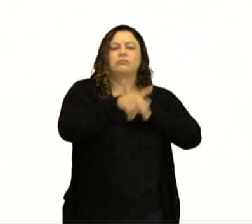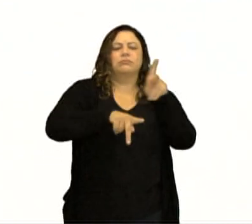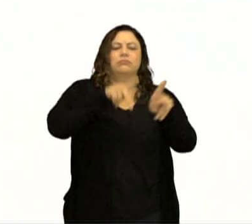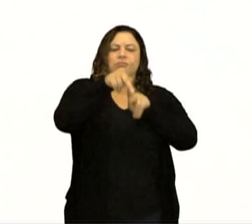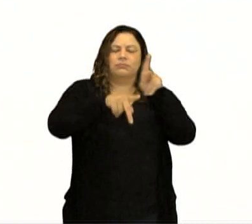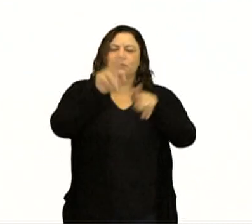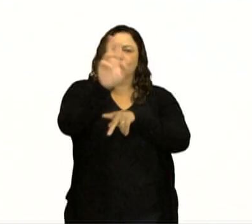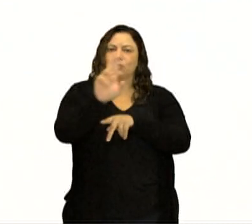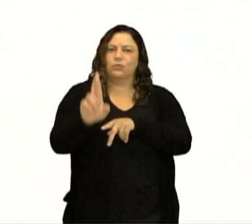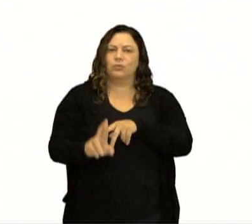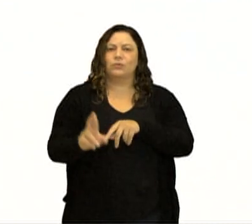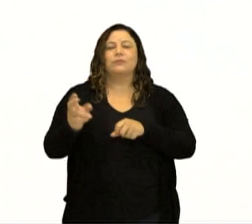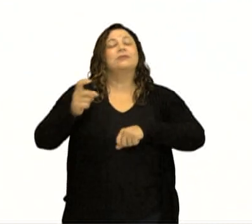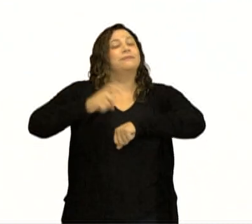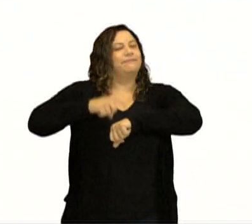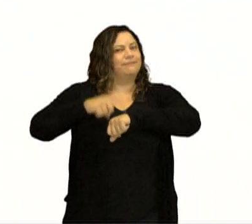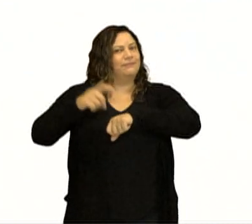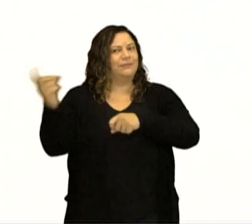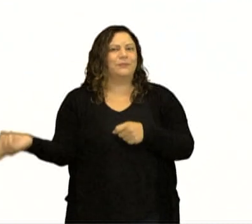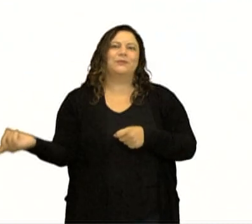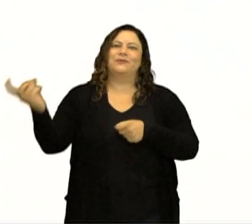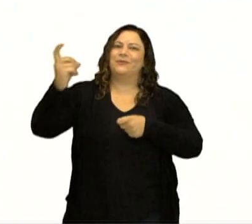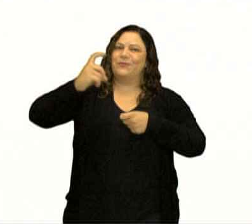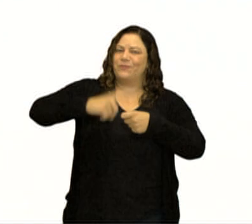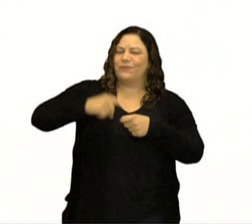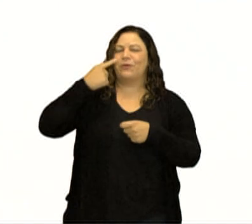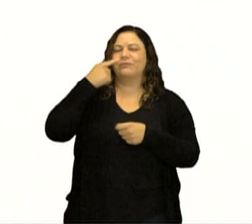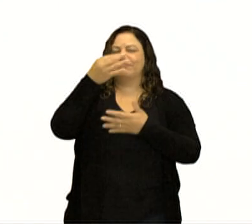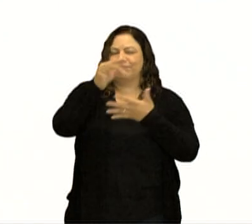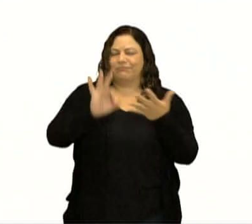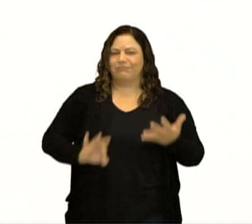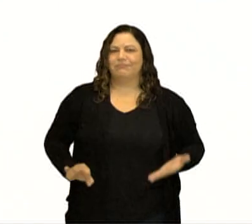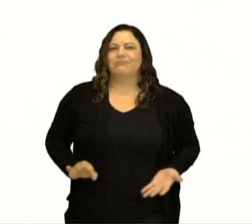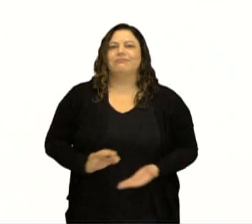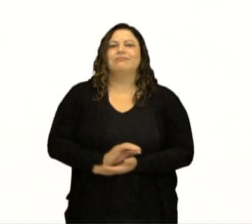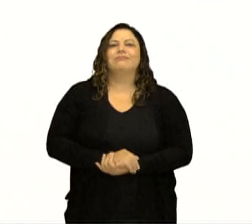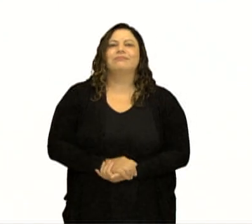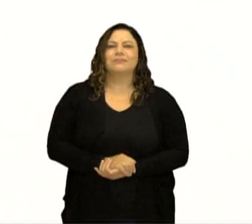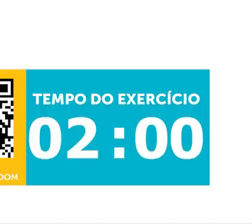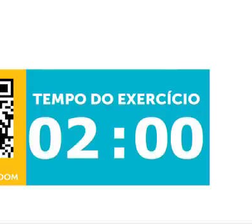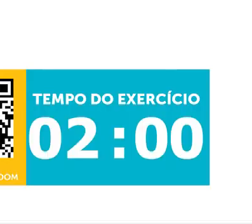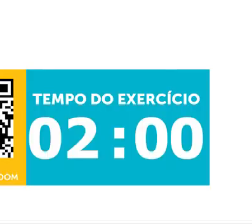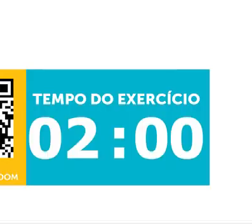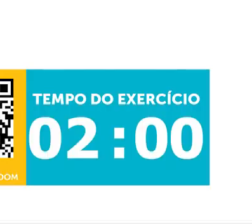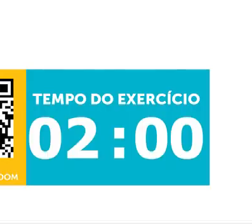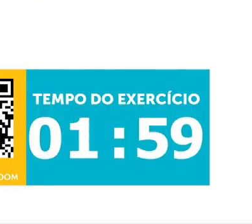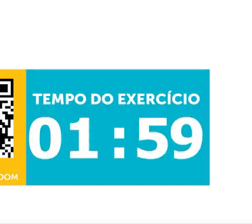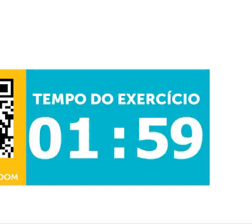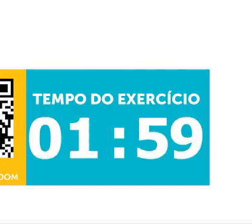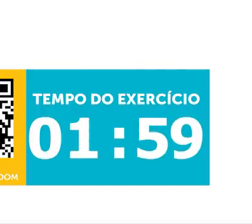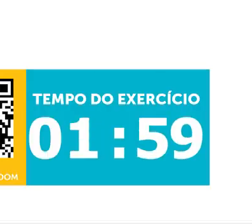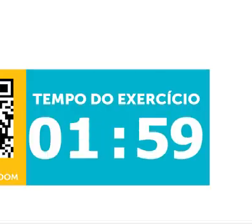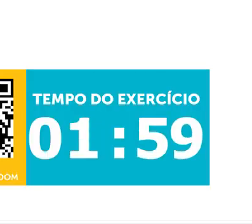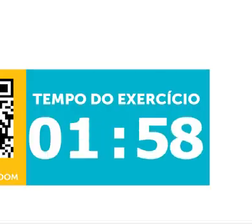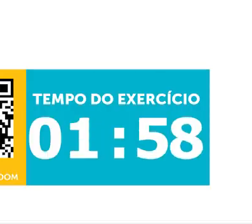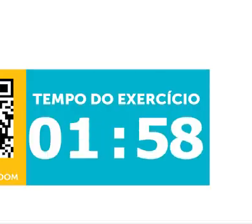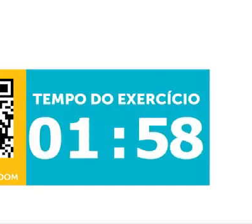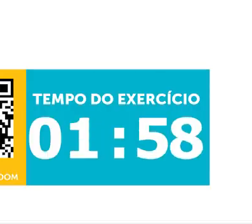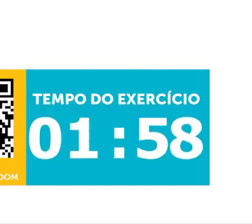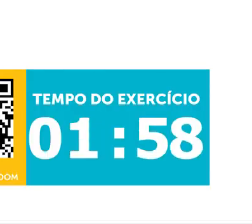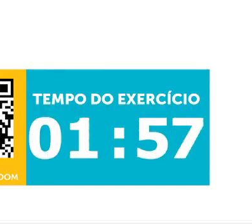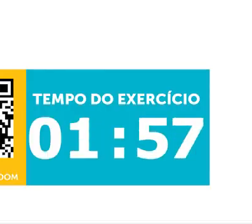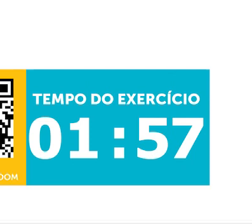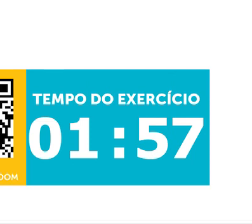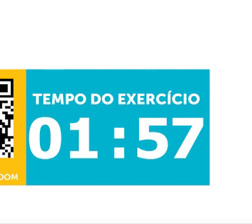russa. Daqui uns minutinhos a gente vai voltar para ver se isso daí tá certo.